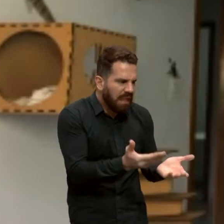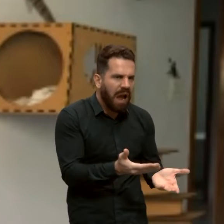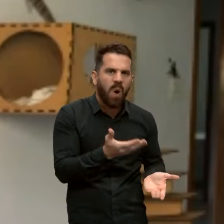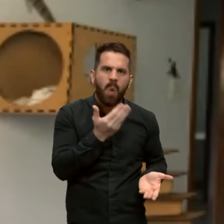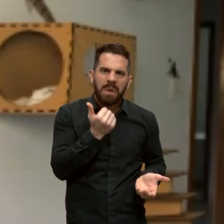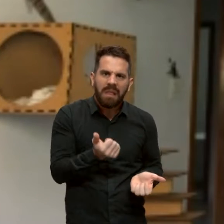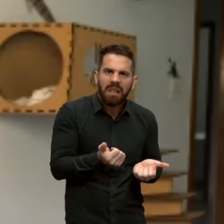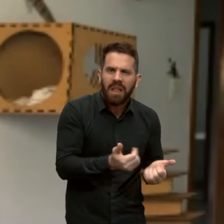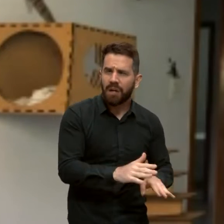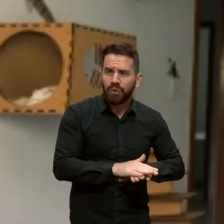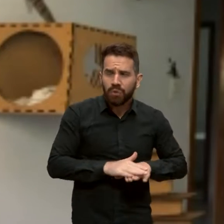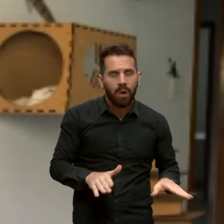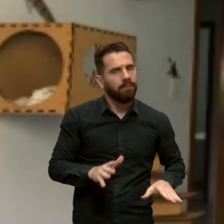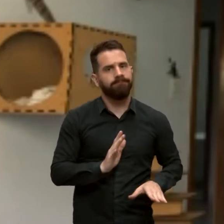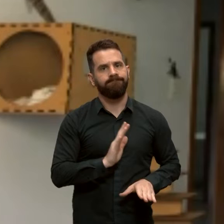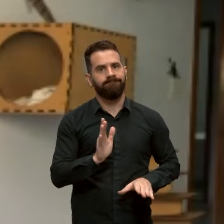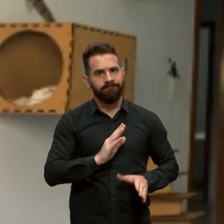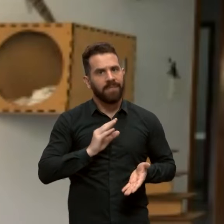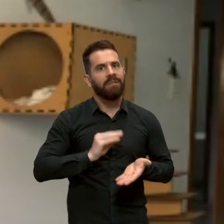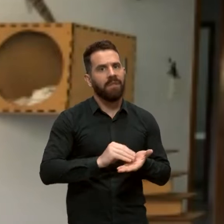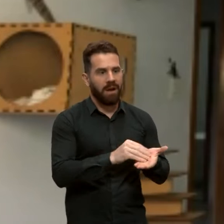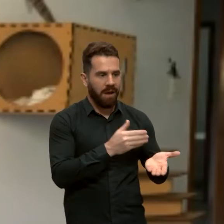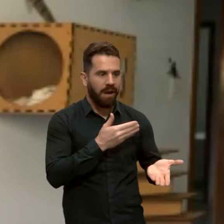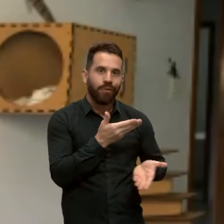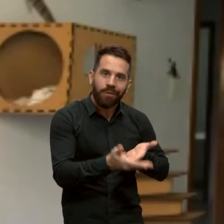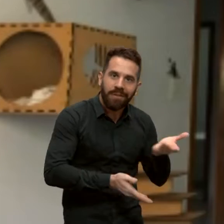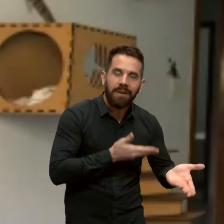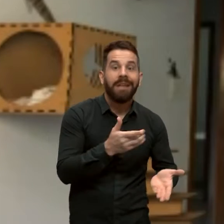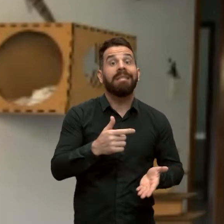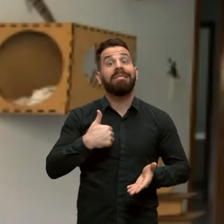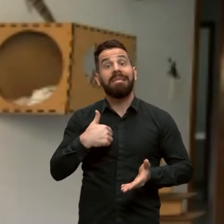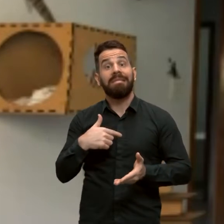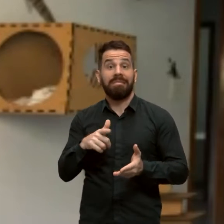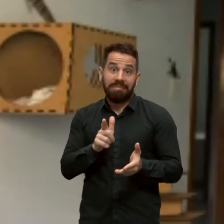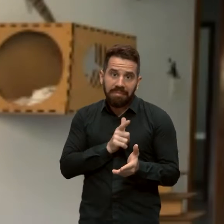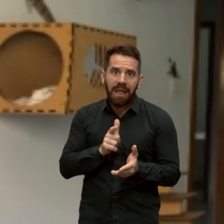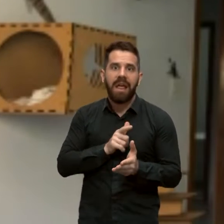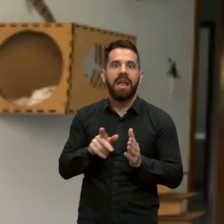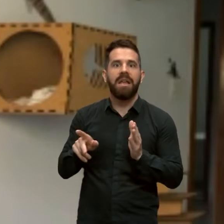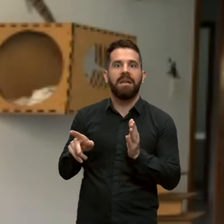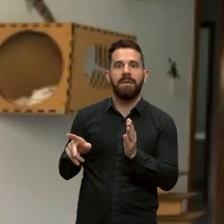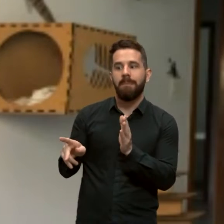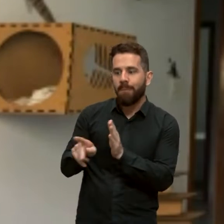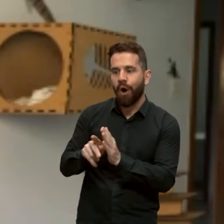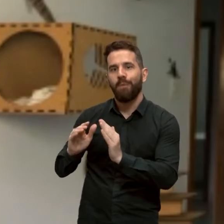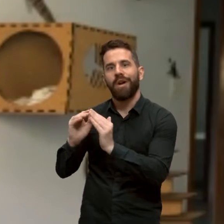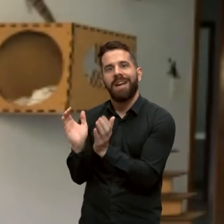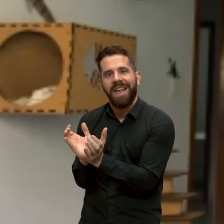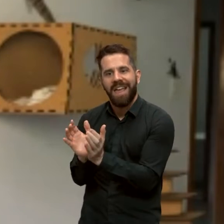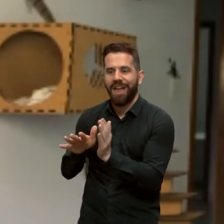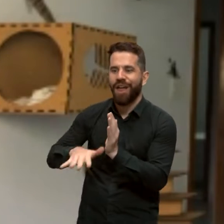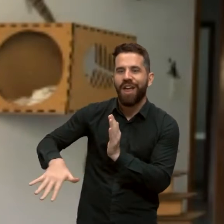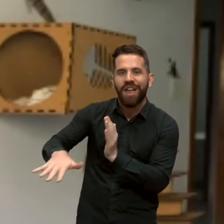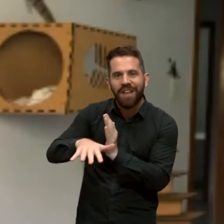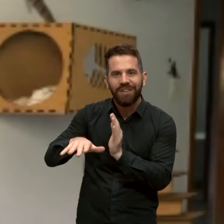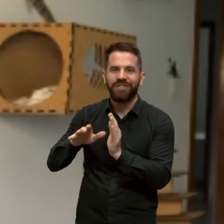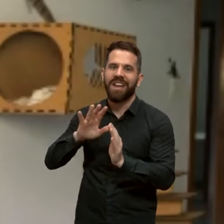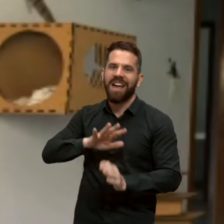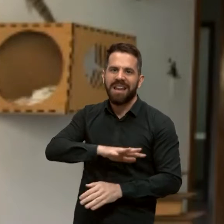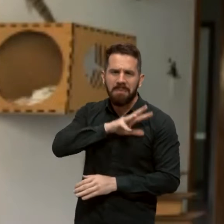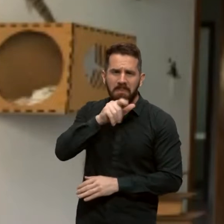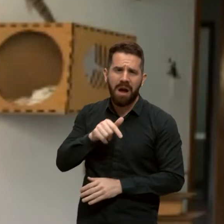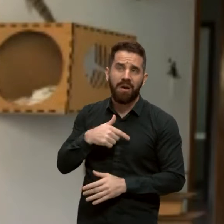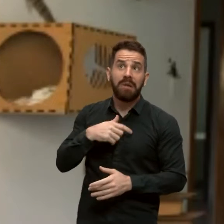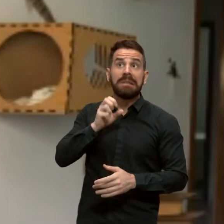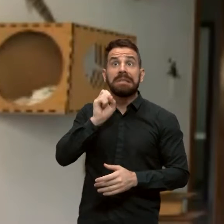uma interação. Hoje existe até creche para os animais, né? Para quem não quer deixar os animais muito tempo sozinho. Eu sempre aconselho quem for